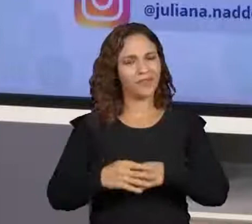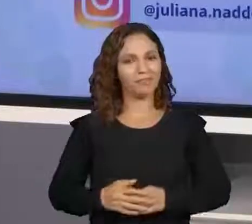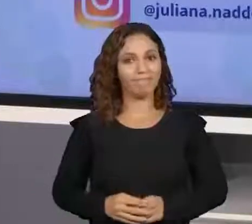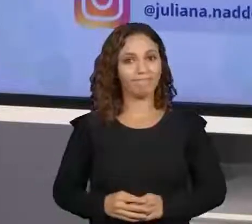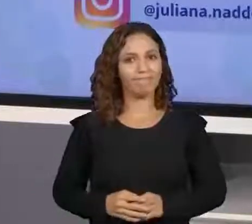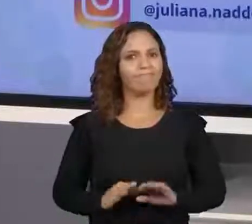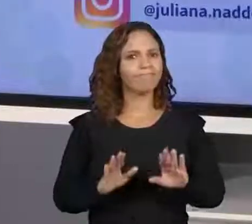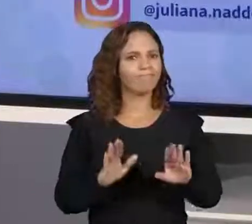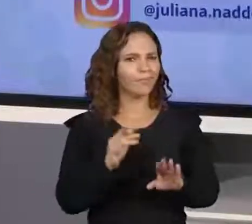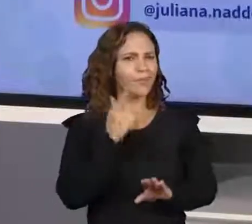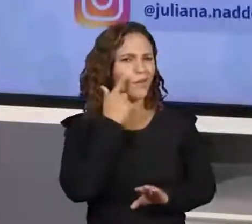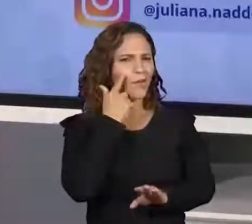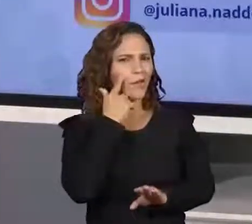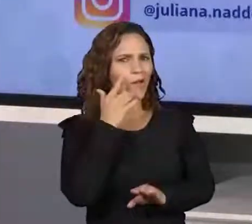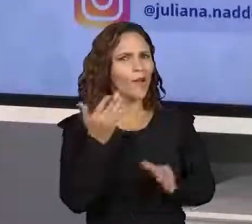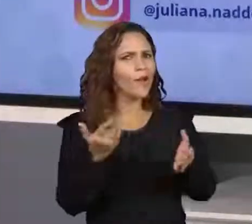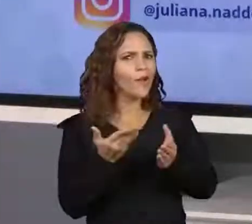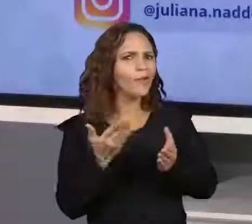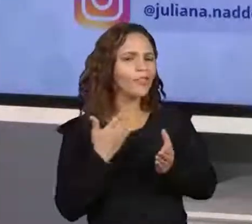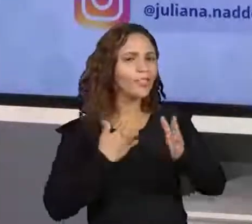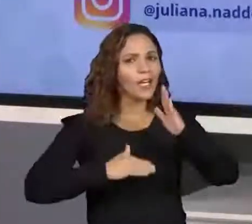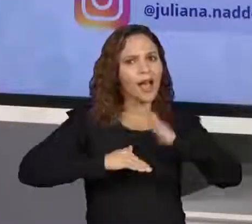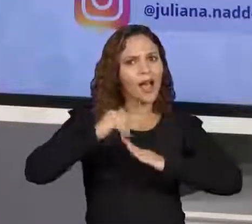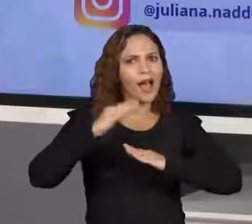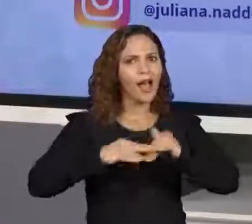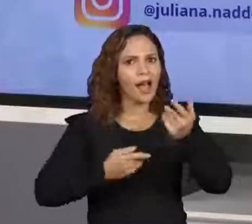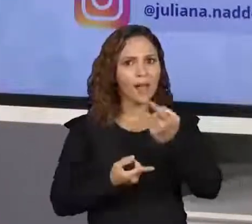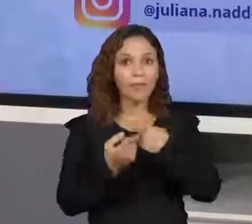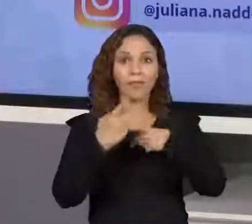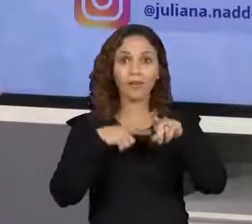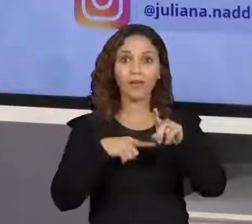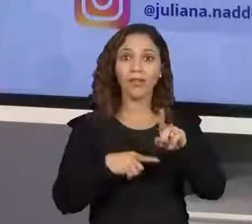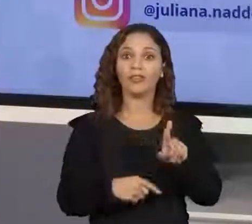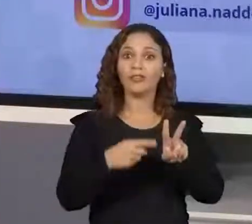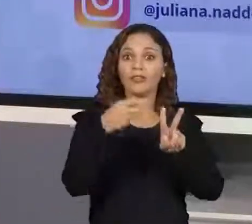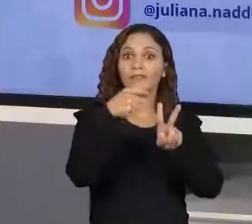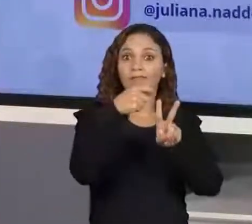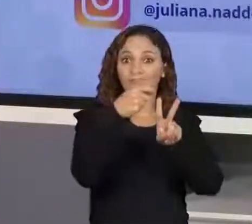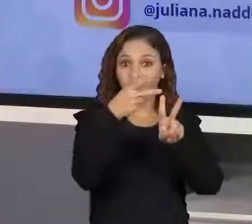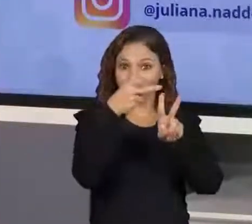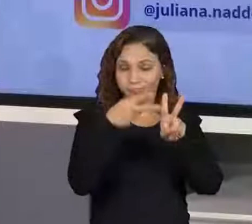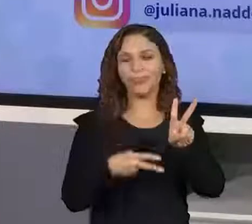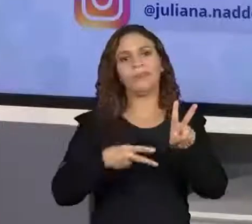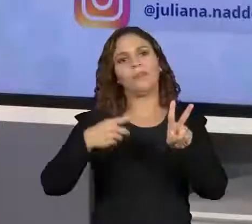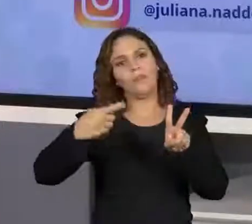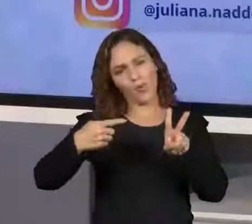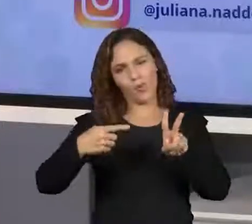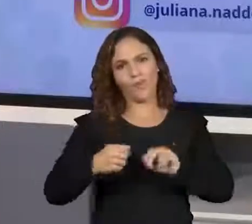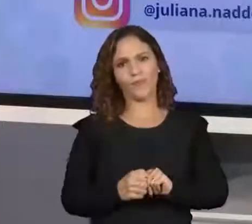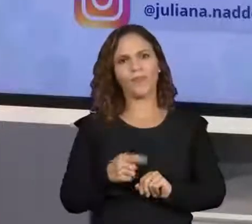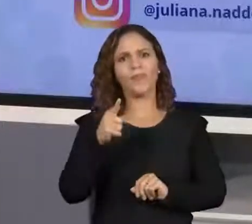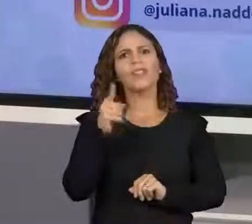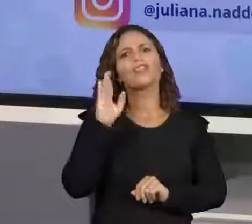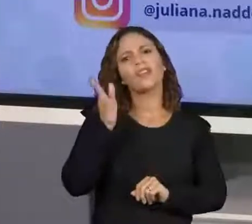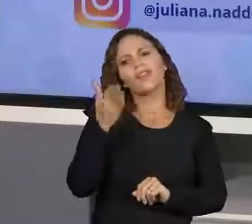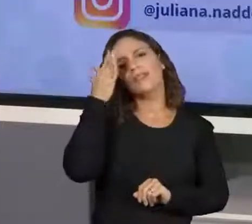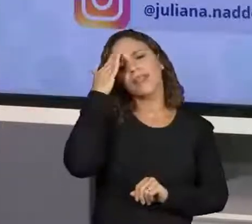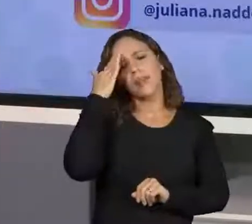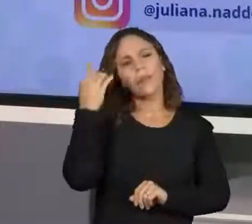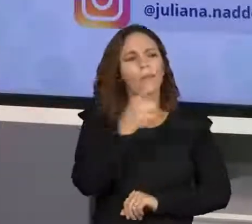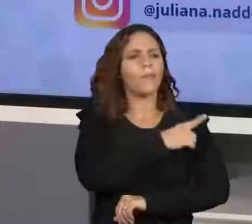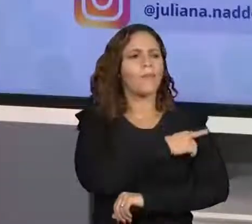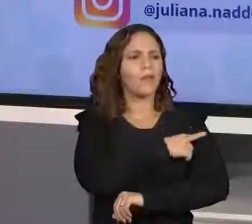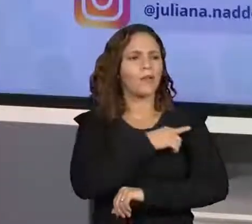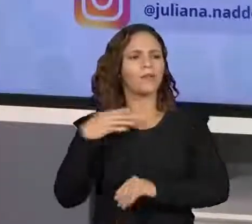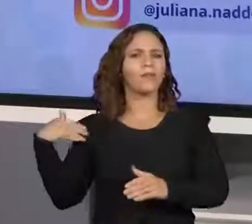E olha, hoje a gente vai desenvolver uma habilidade aí do primeiro bimestre que vocês já vêm trabalhando aí desde o primeiro ano,